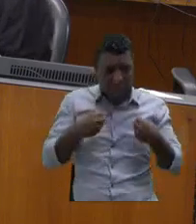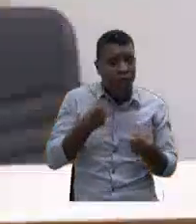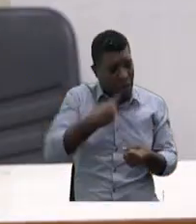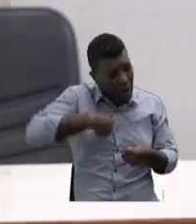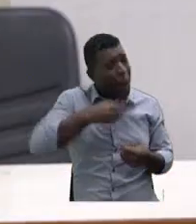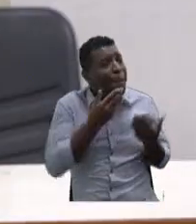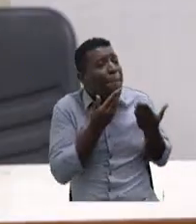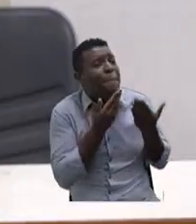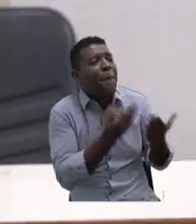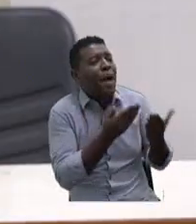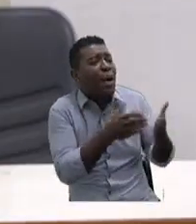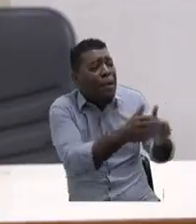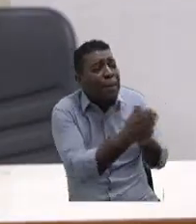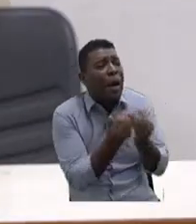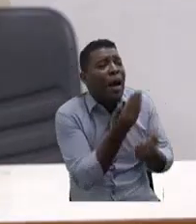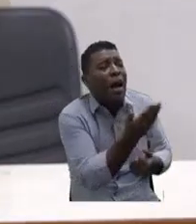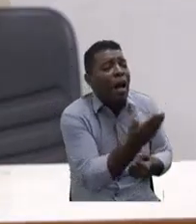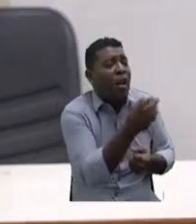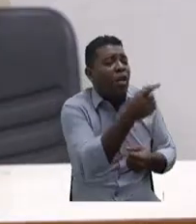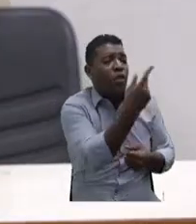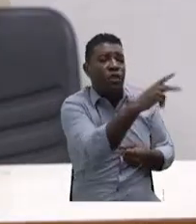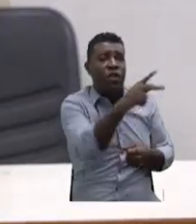tem a